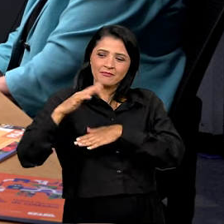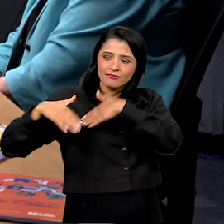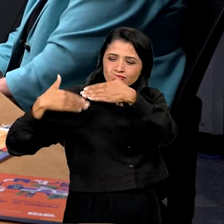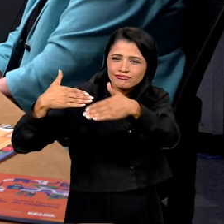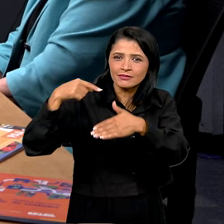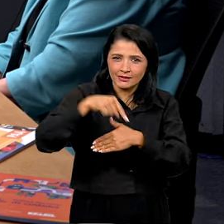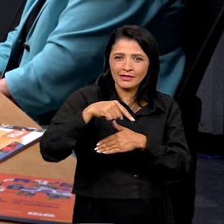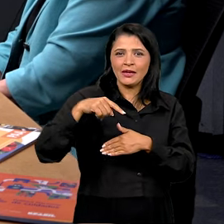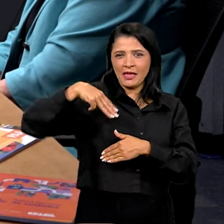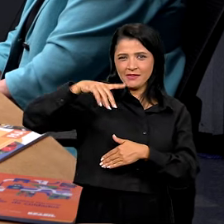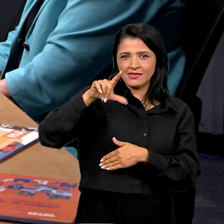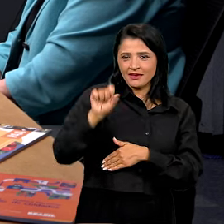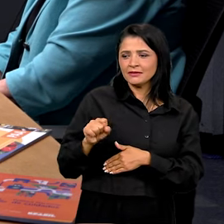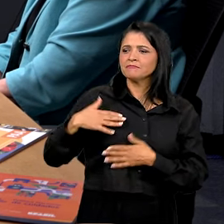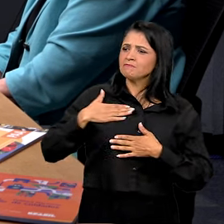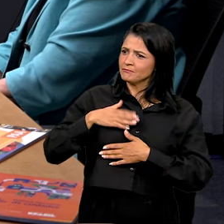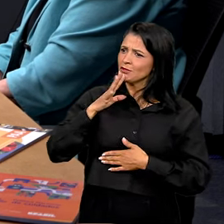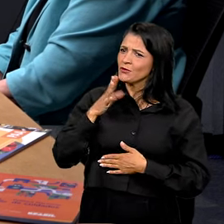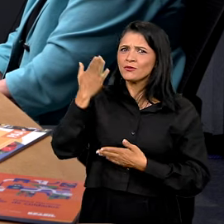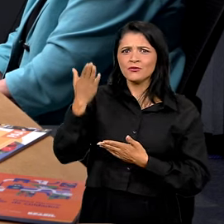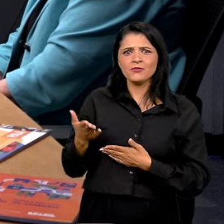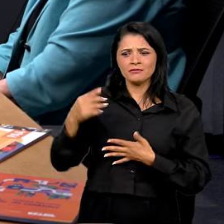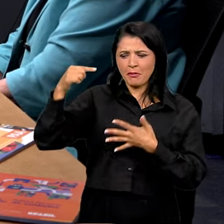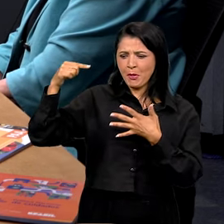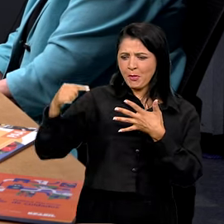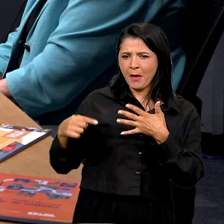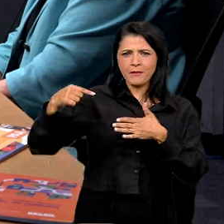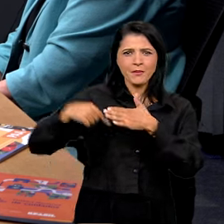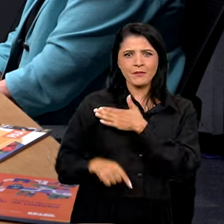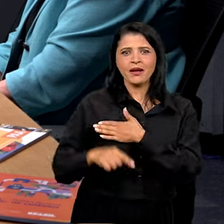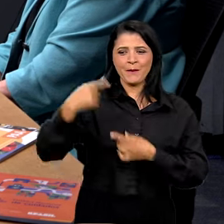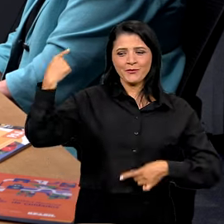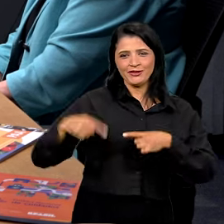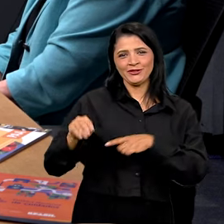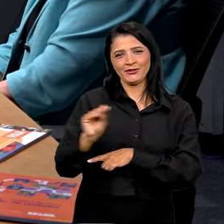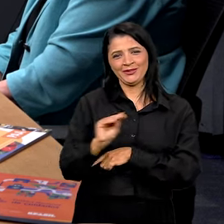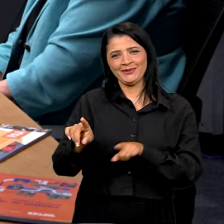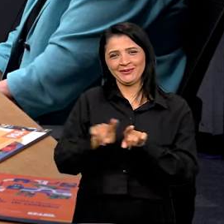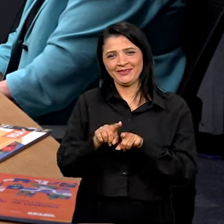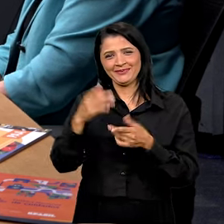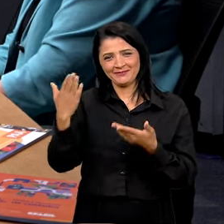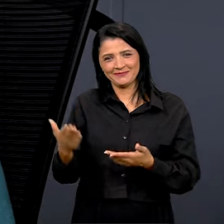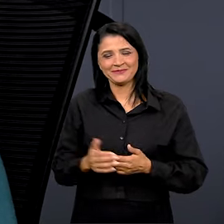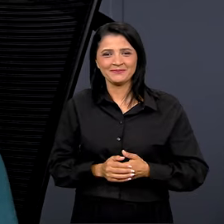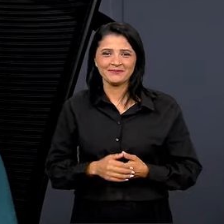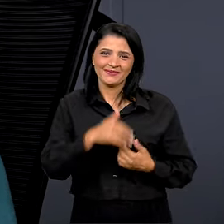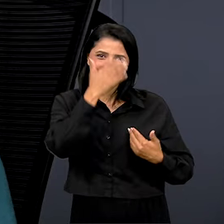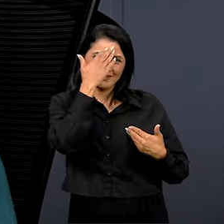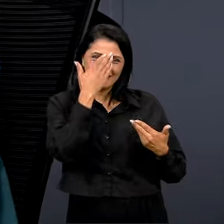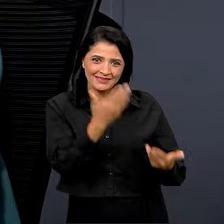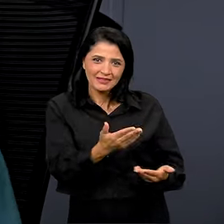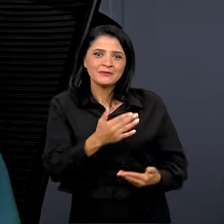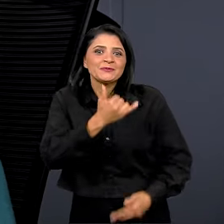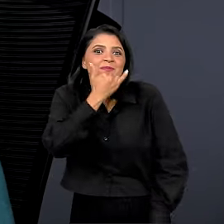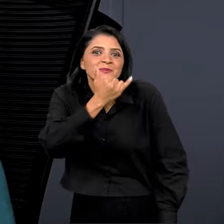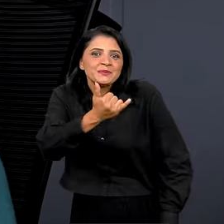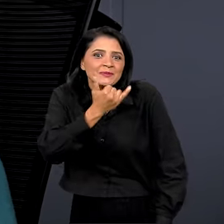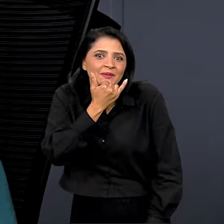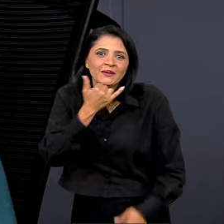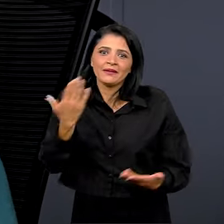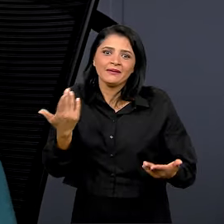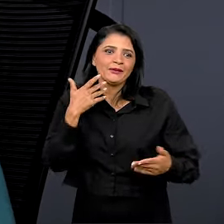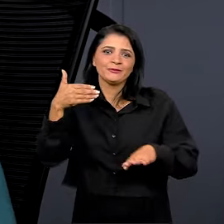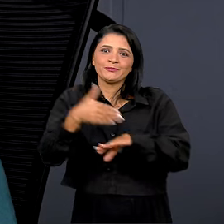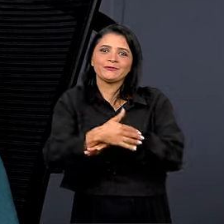do Desenvolvimento Social também gostou de conhecer com mais profundidade a política de cuidados não Eu que agradeço e desculpo às